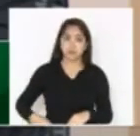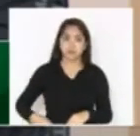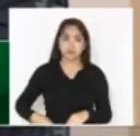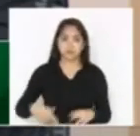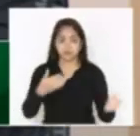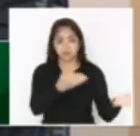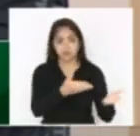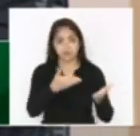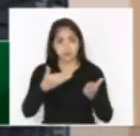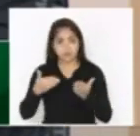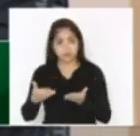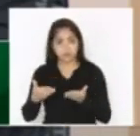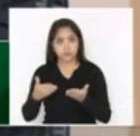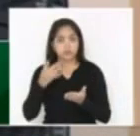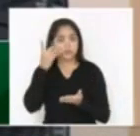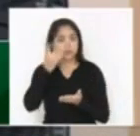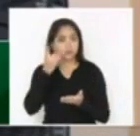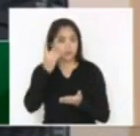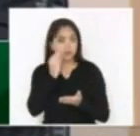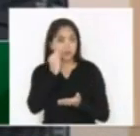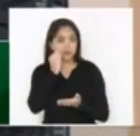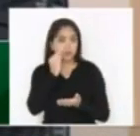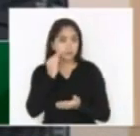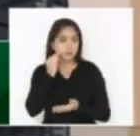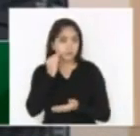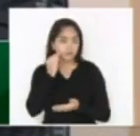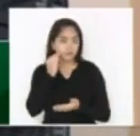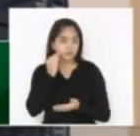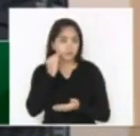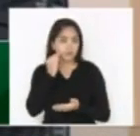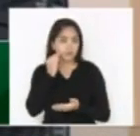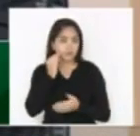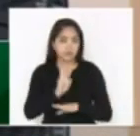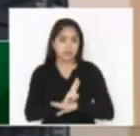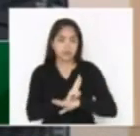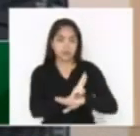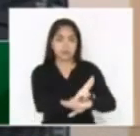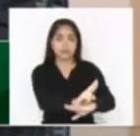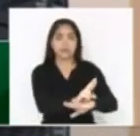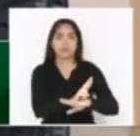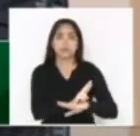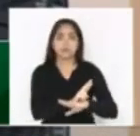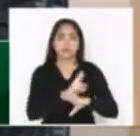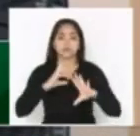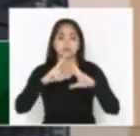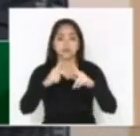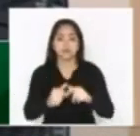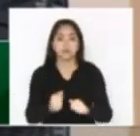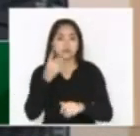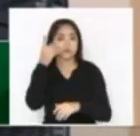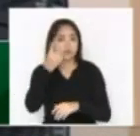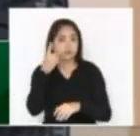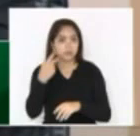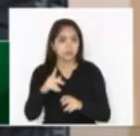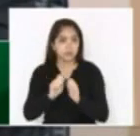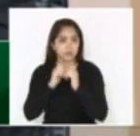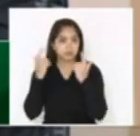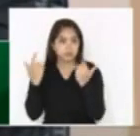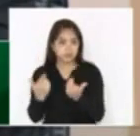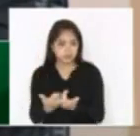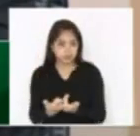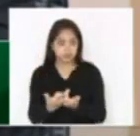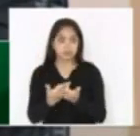palavra ao senhor deputado Mário Marcondes, representando os deputados deste Parlamento.